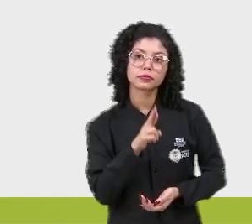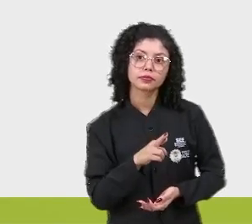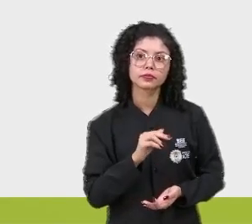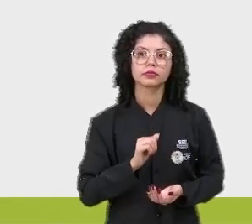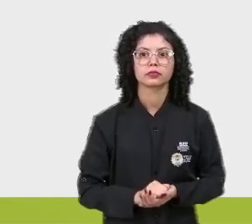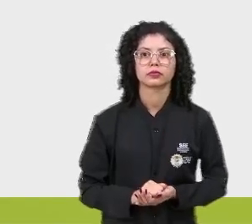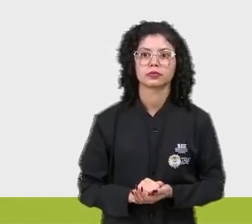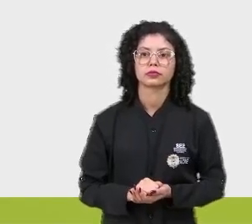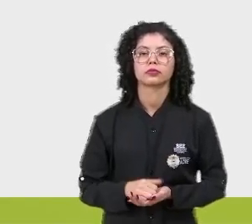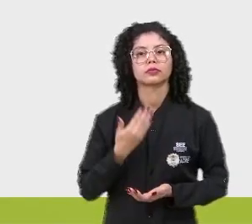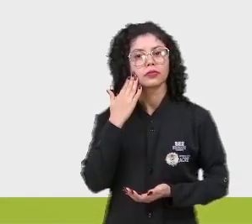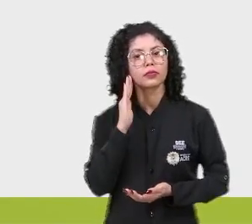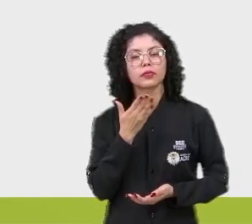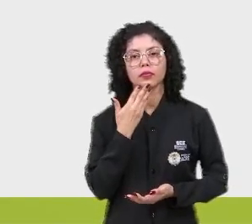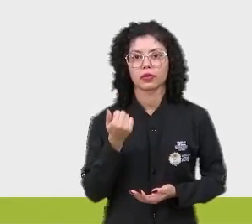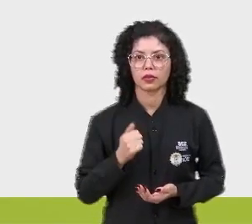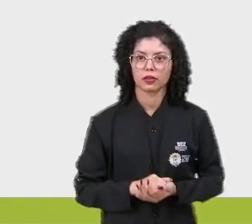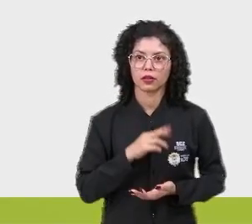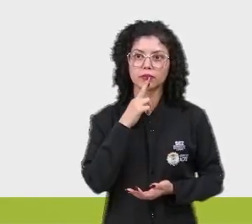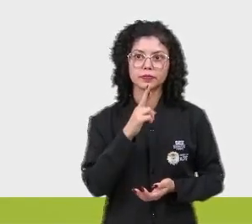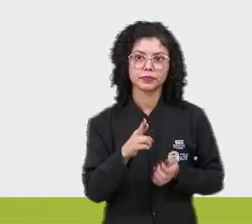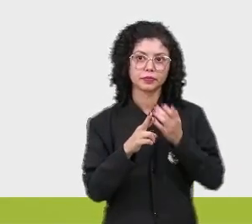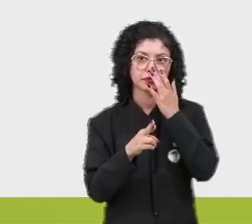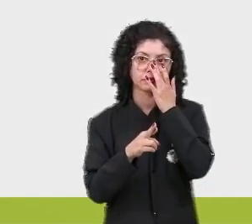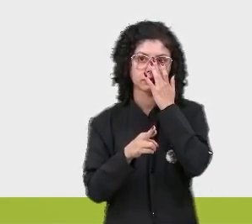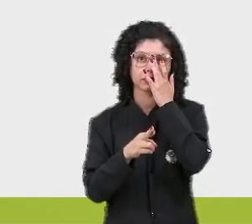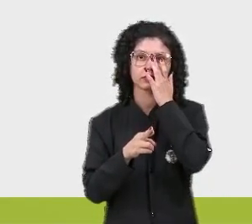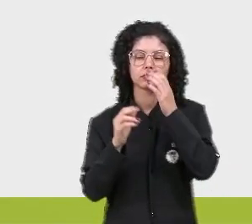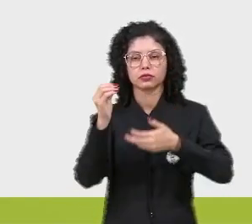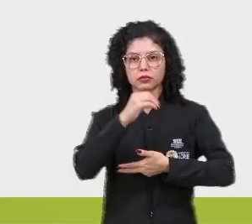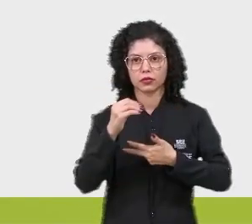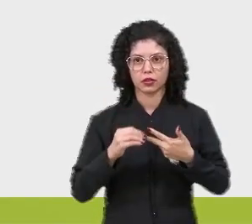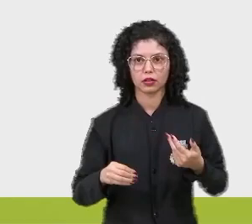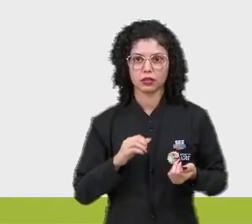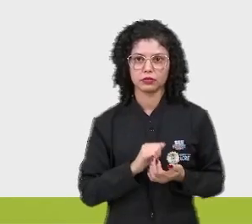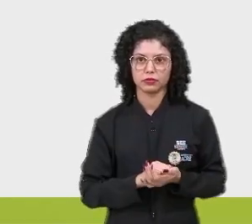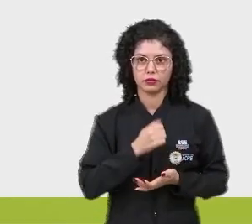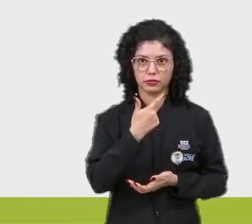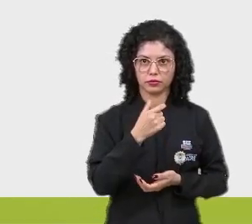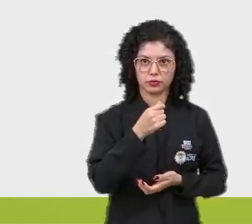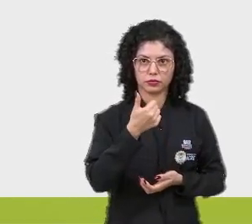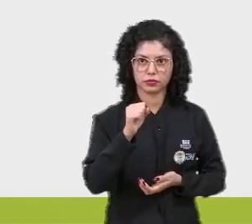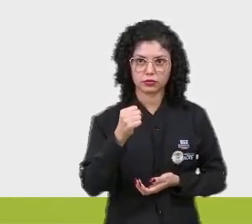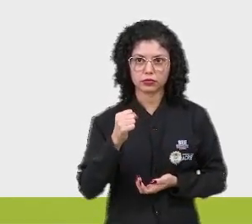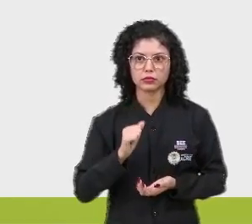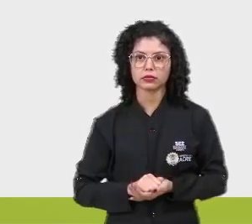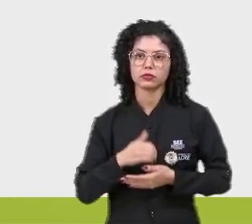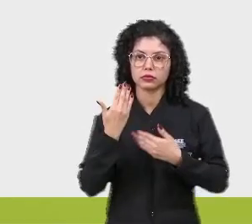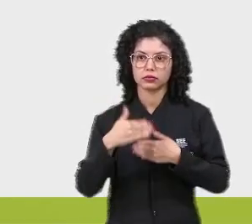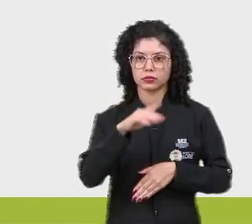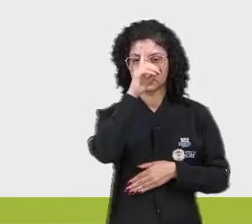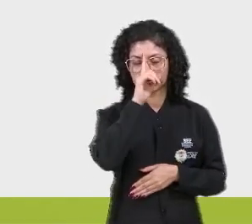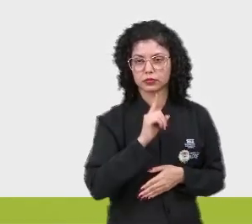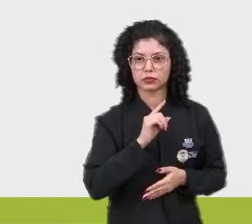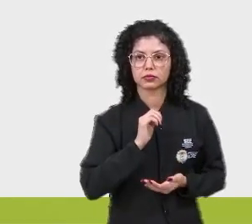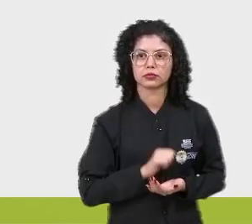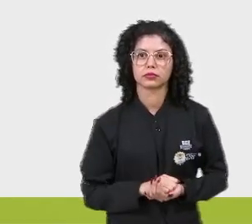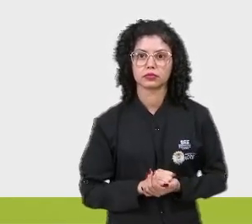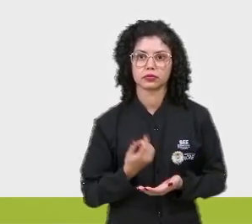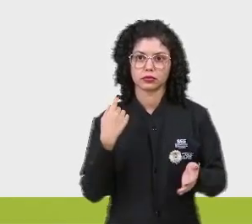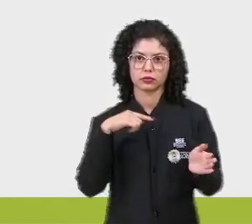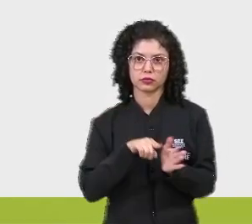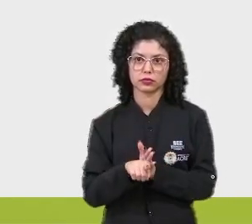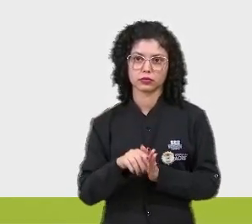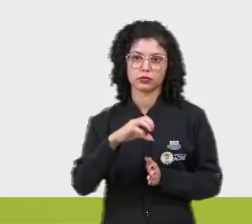Aí, para ver se vocês entenderam bem, vamos resolver aqui uma questão do Enem, do ano de 2018, prova amarela,